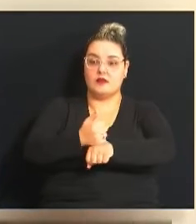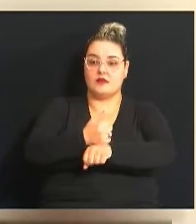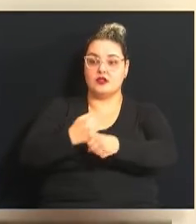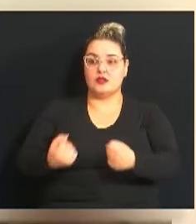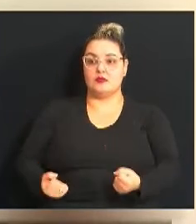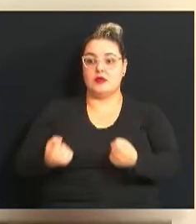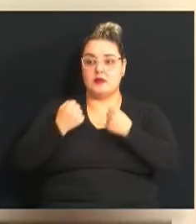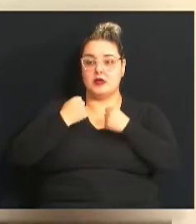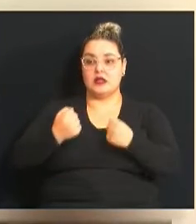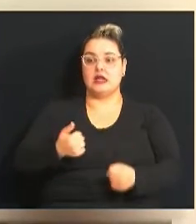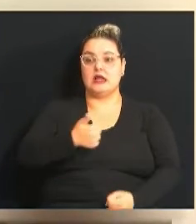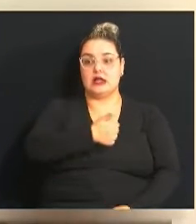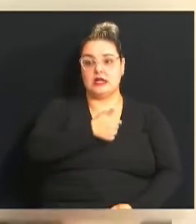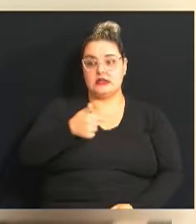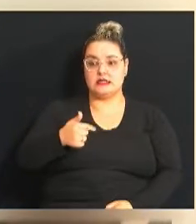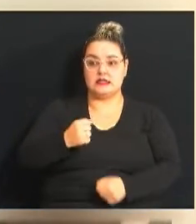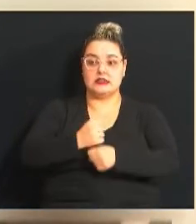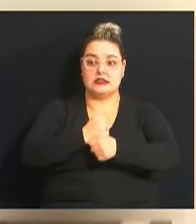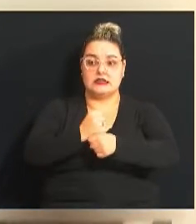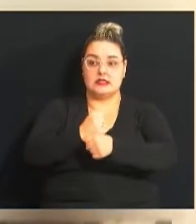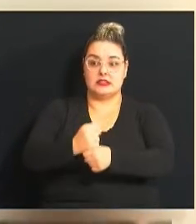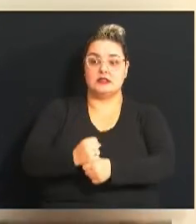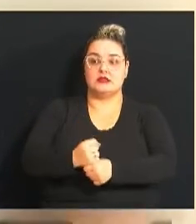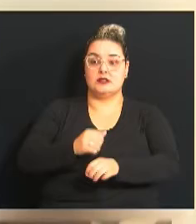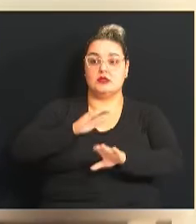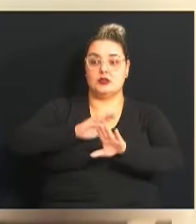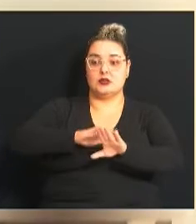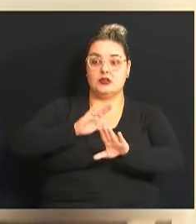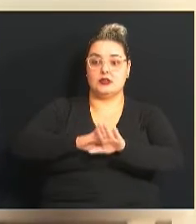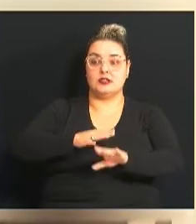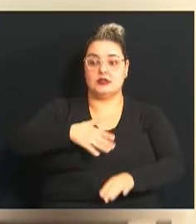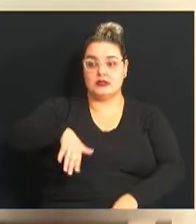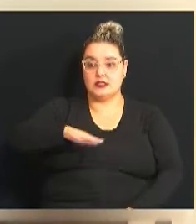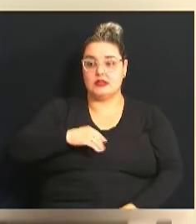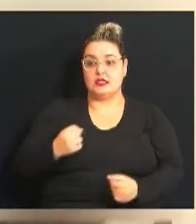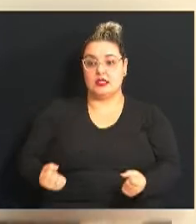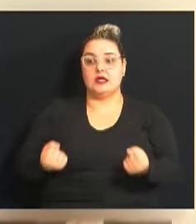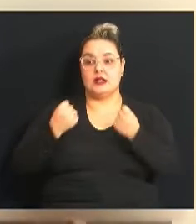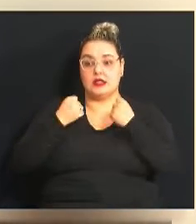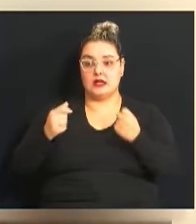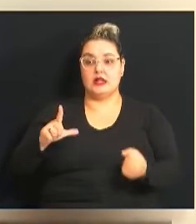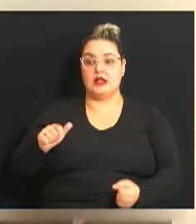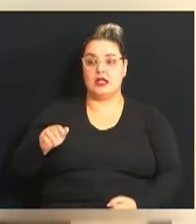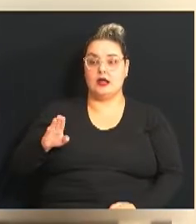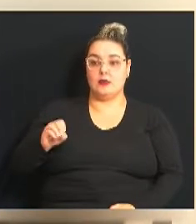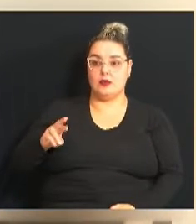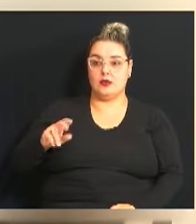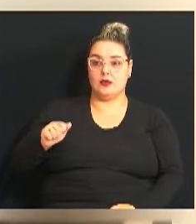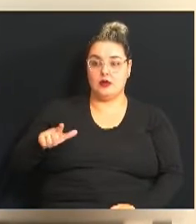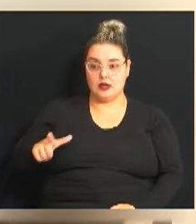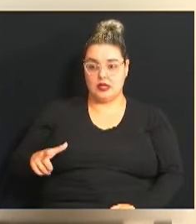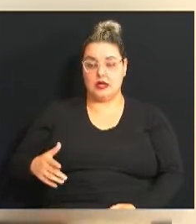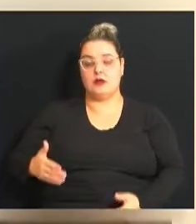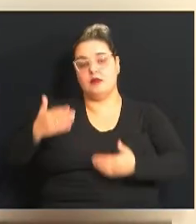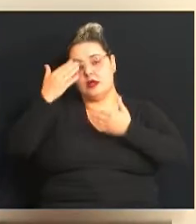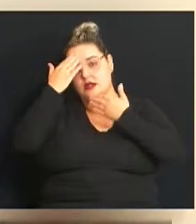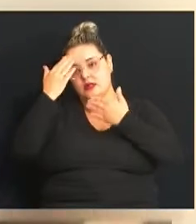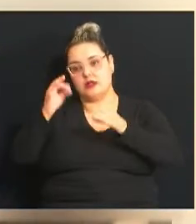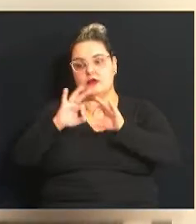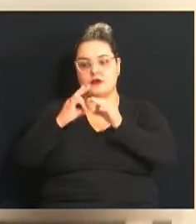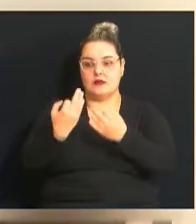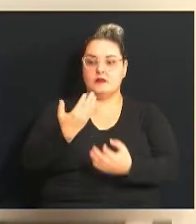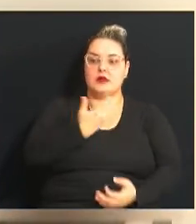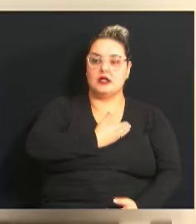há 17 anos, com grande atuação na área de ginástica laboral. Juliana agradeceu familiares, amigos